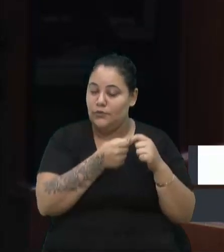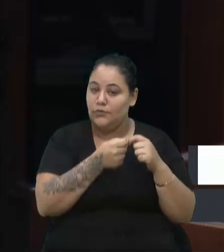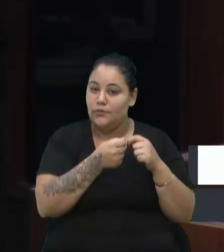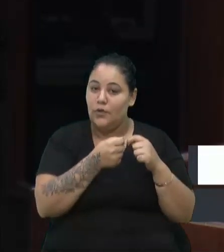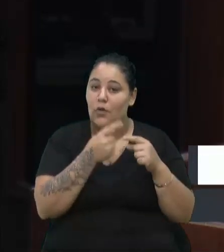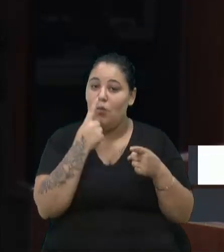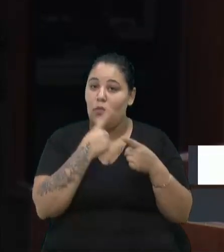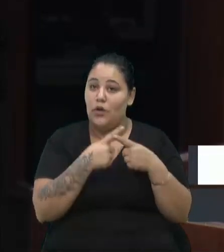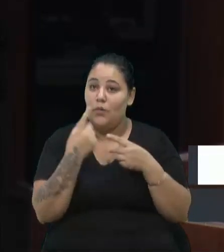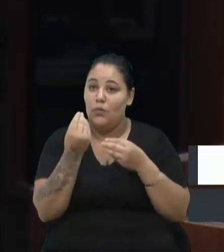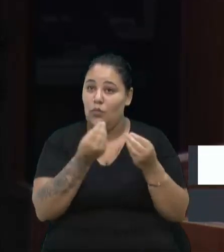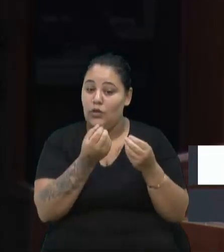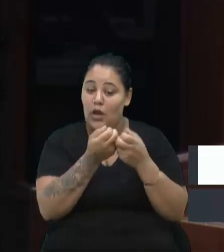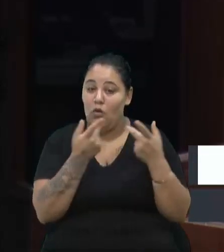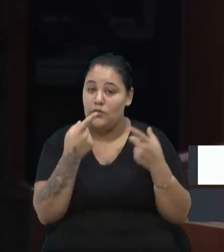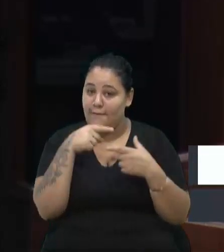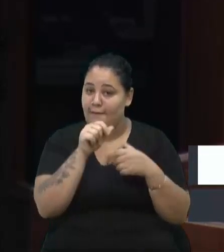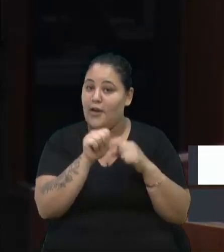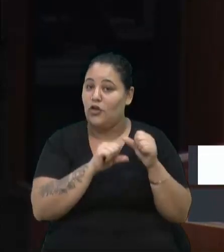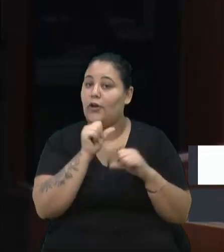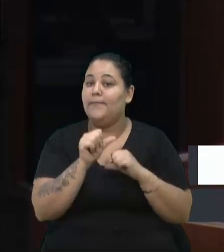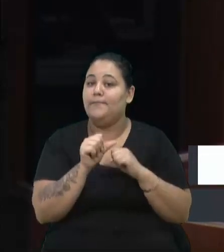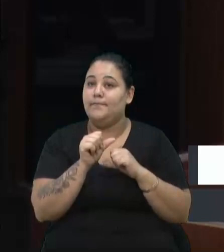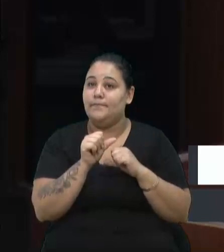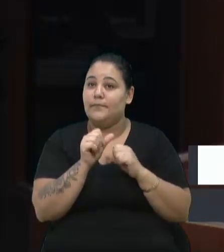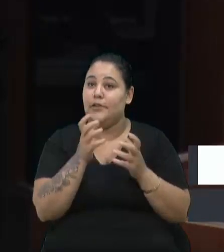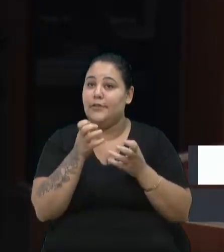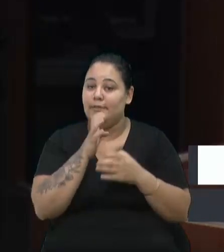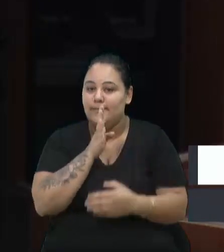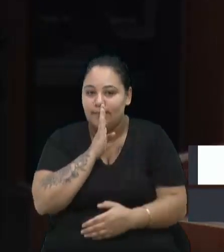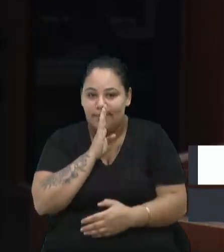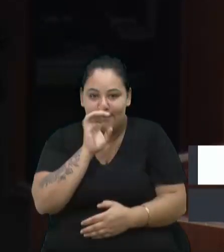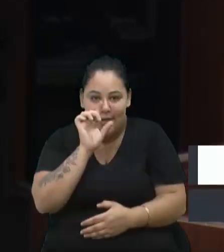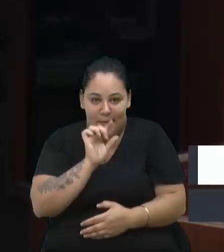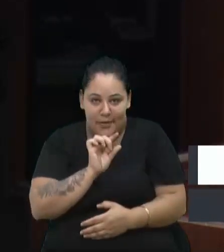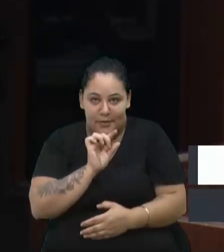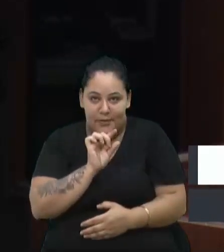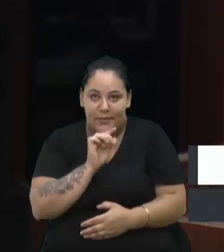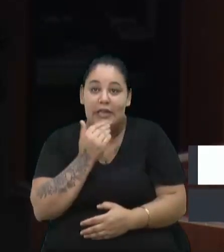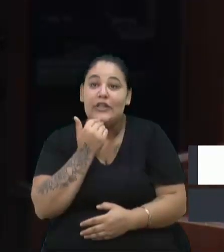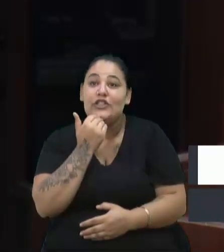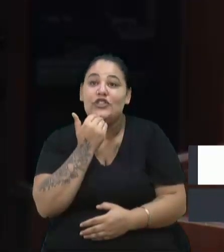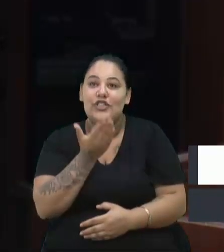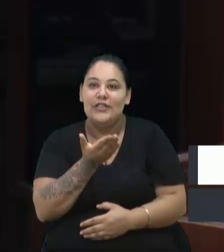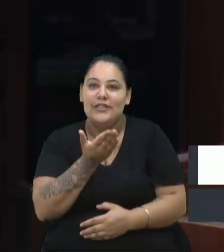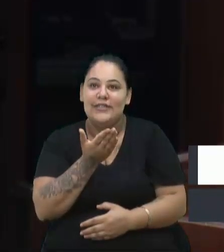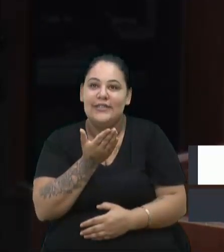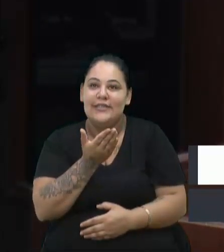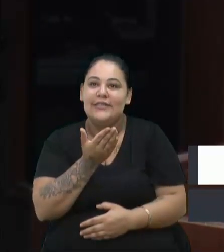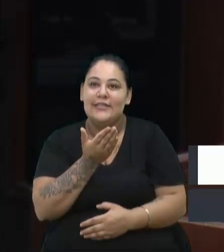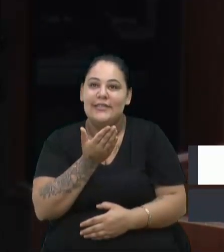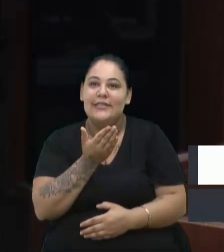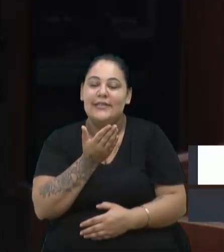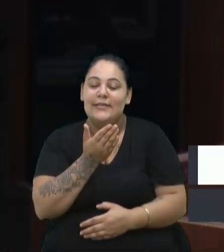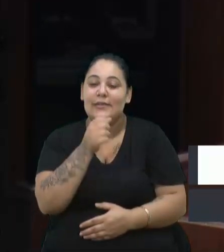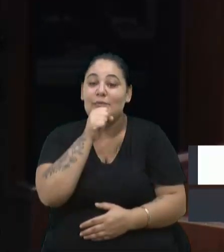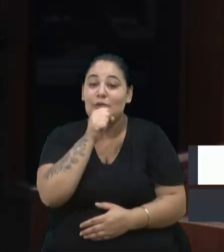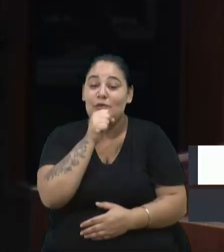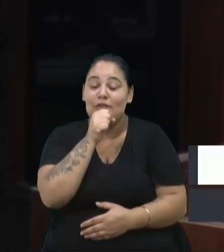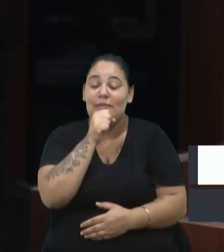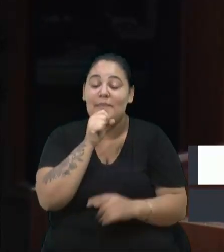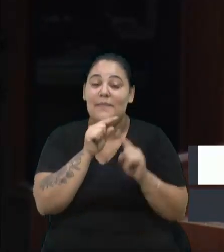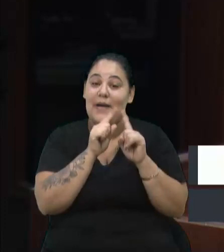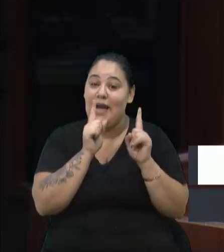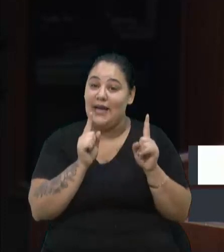porque muita coisa vai mudar. Eu queria falar baixo aqui, mas não adianta falar baixo porque eu estou no microfone, né?